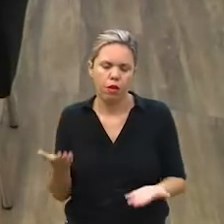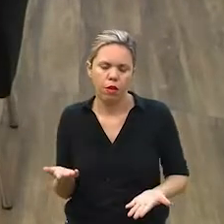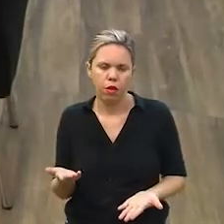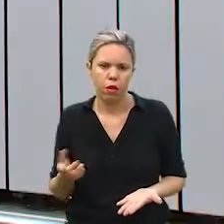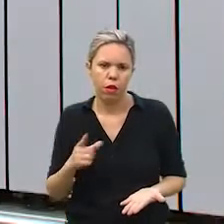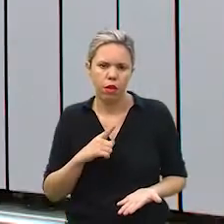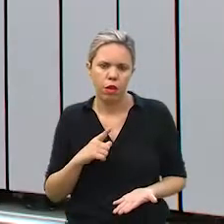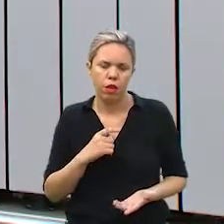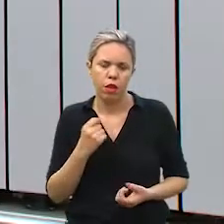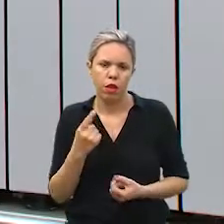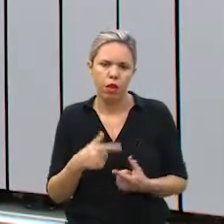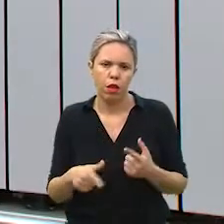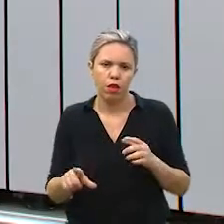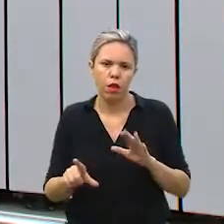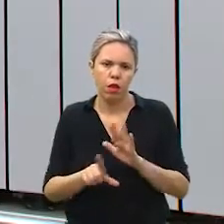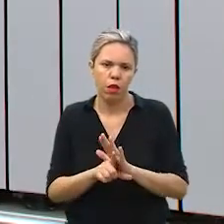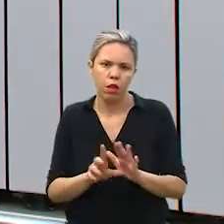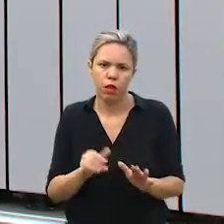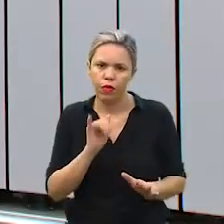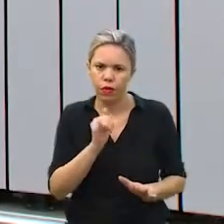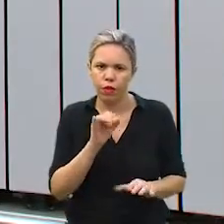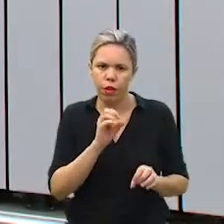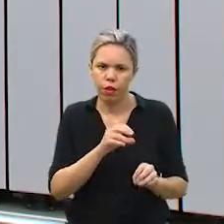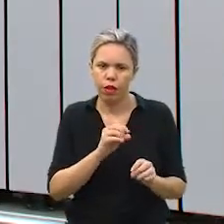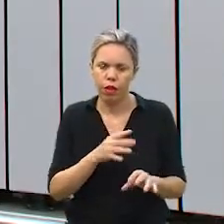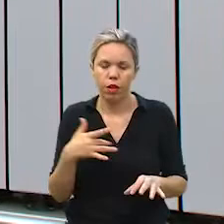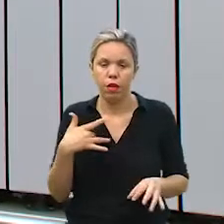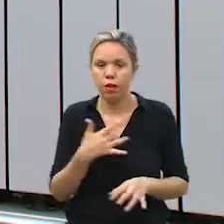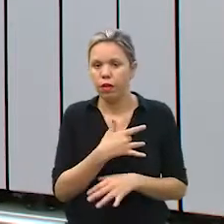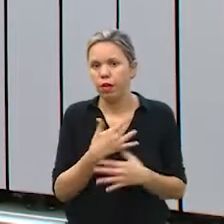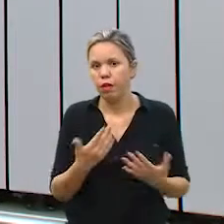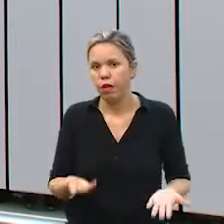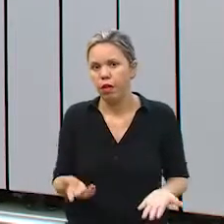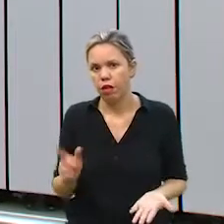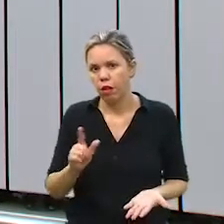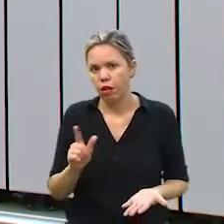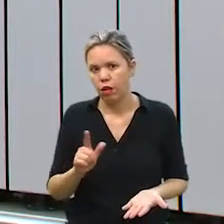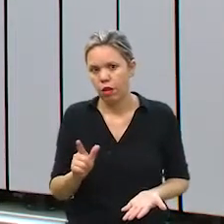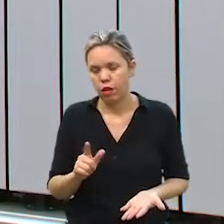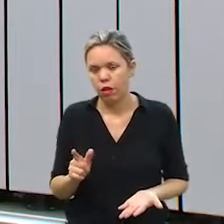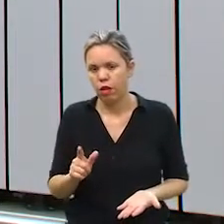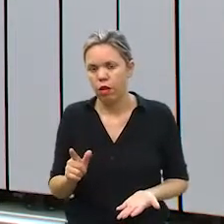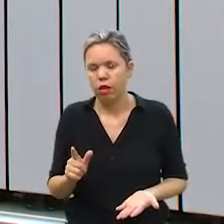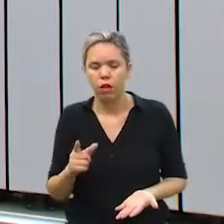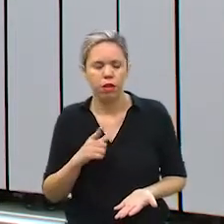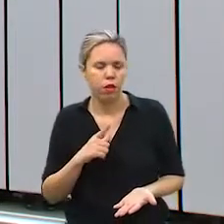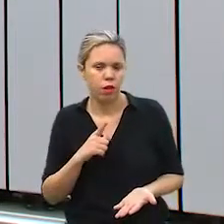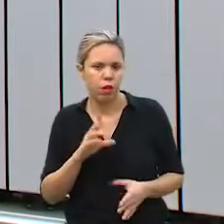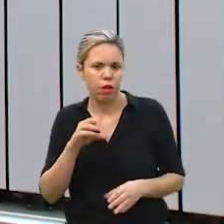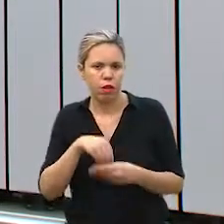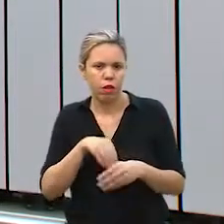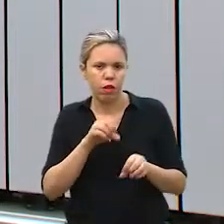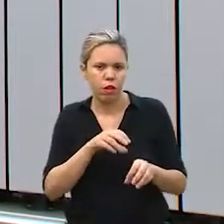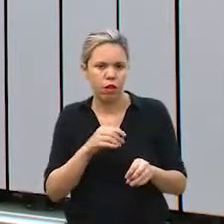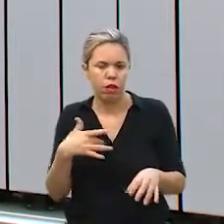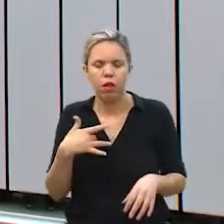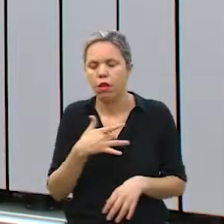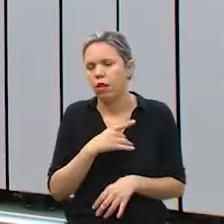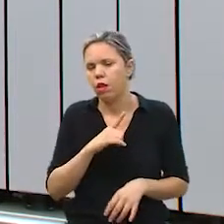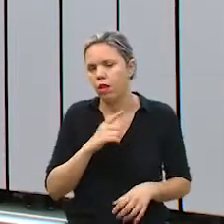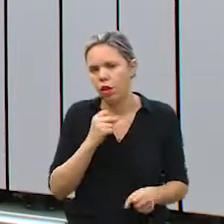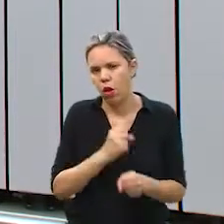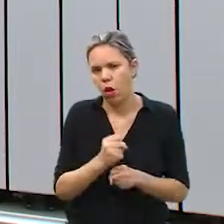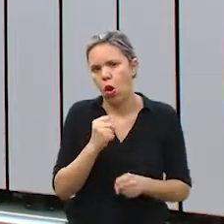aí algumas situações nas leis que já diz educação e saúde. Mas lógico que você tem dentro da educação, da saúde, você tem